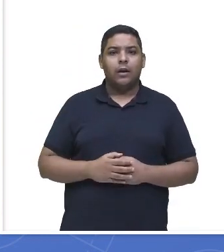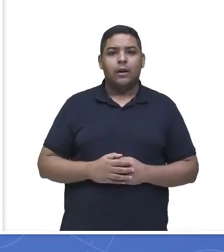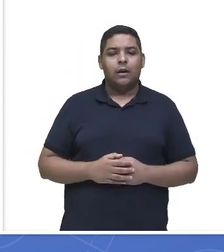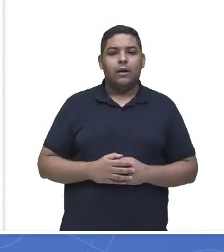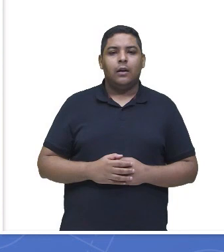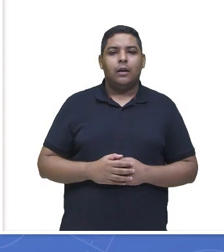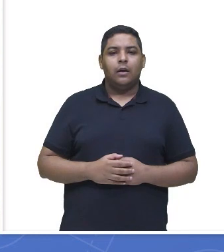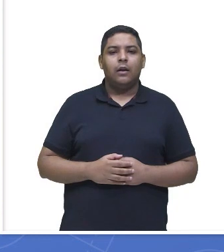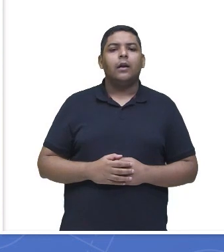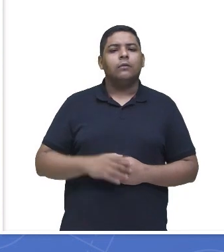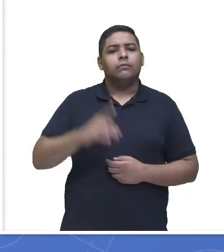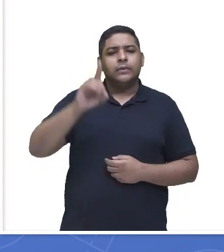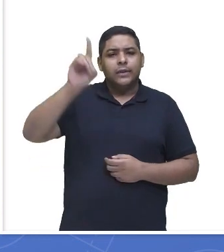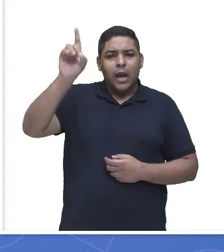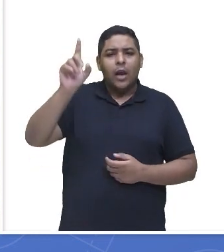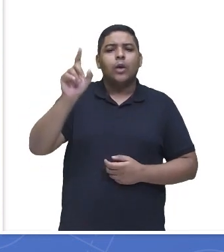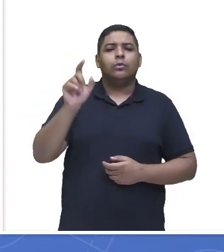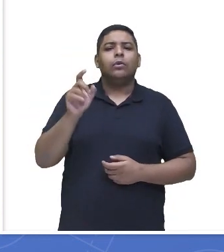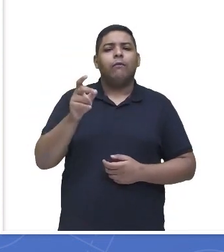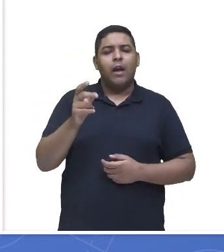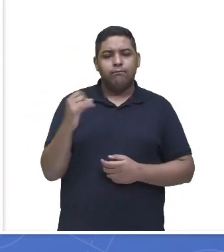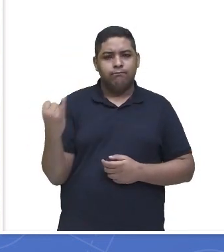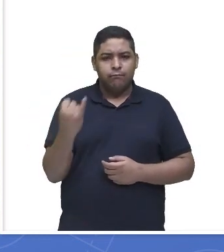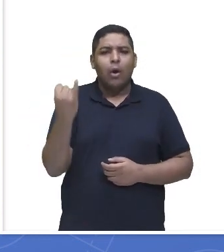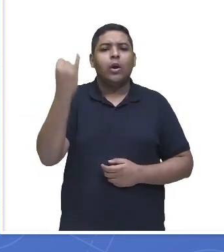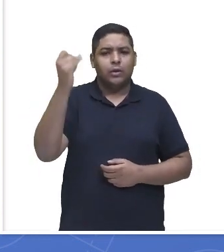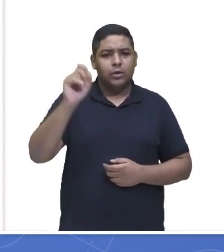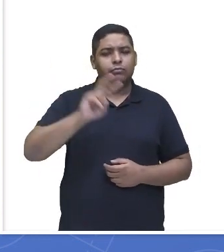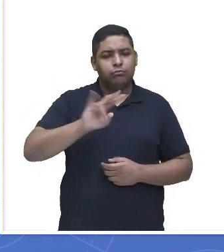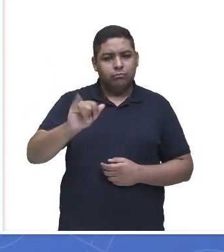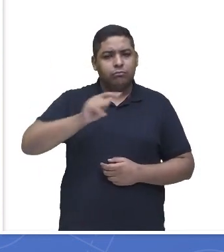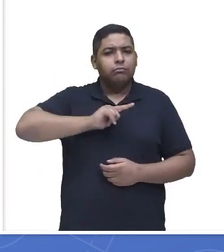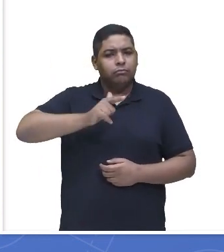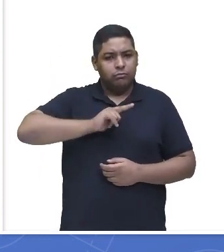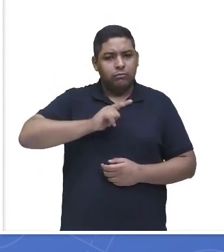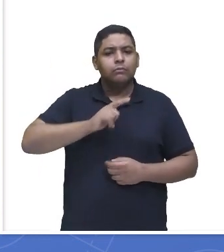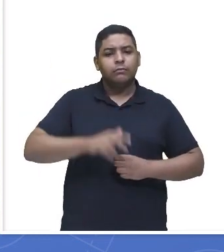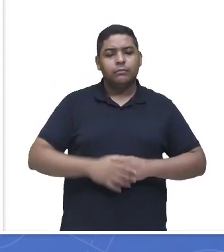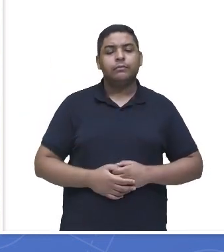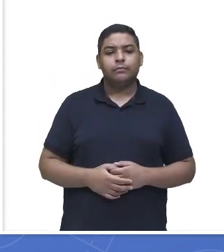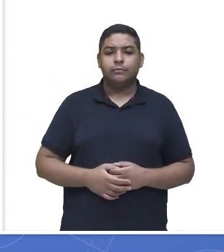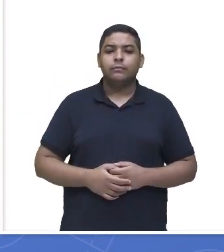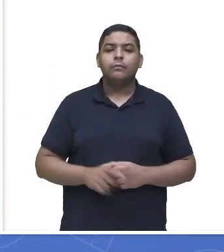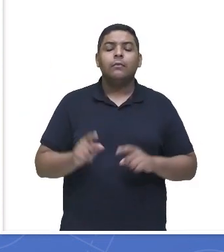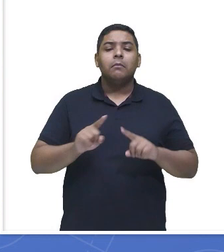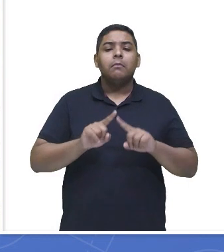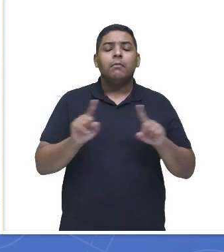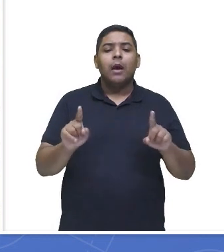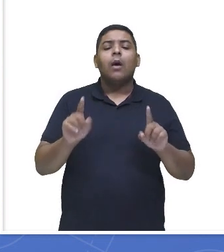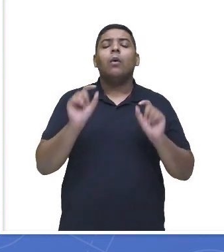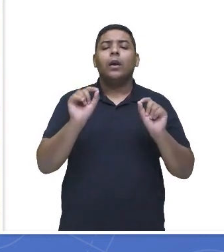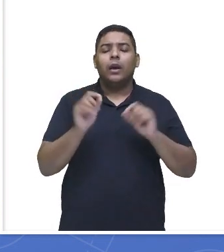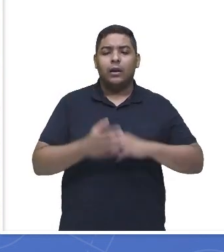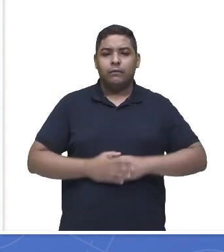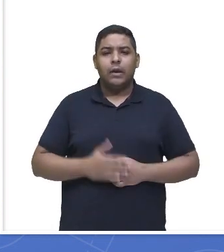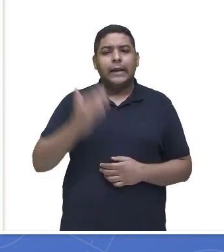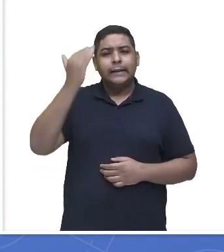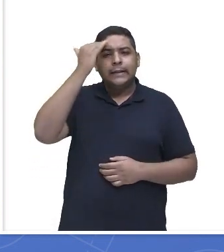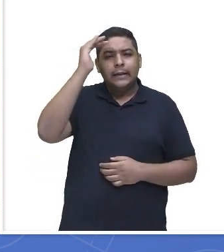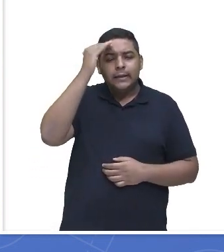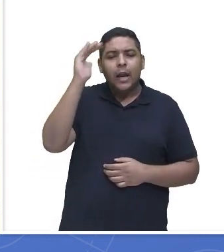aí não. Deus vai continuar sendo extremamente importante, tá? Só que a gente vai começar a perceber e a entender que nós podemos também